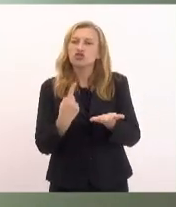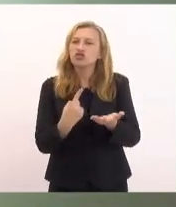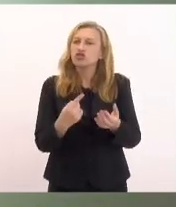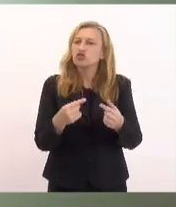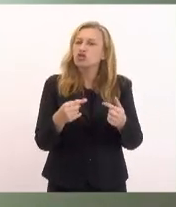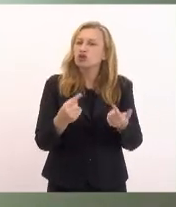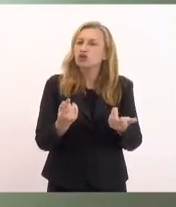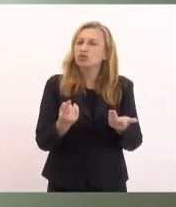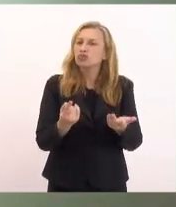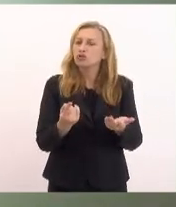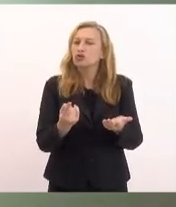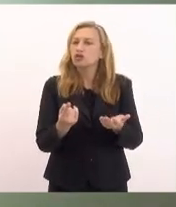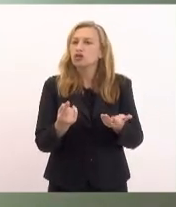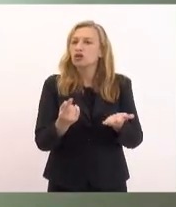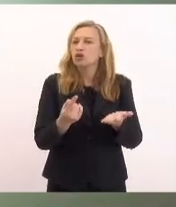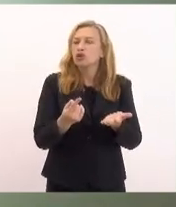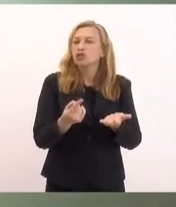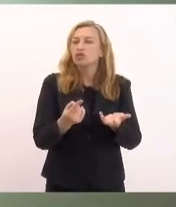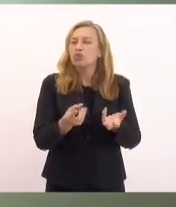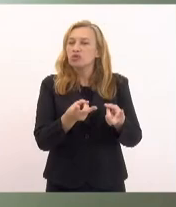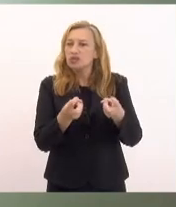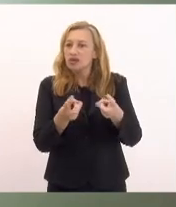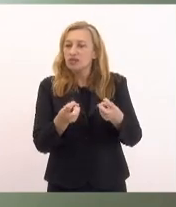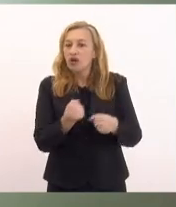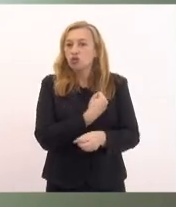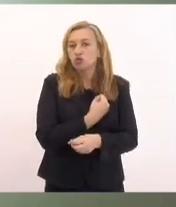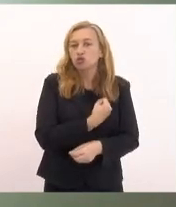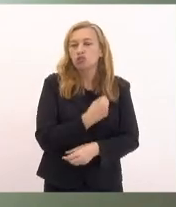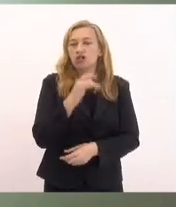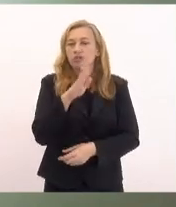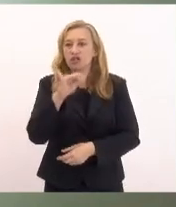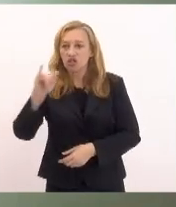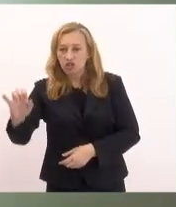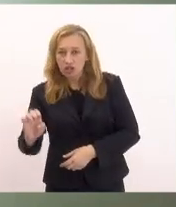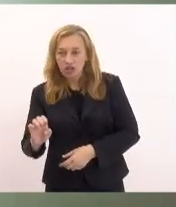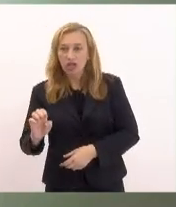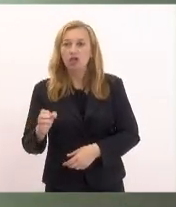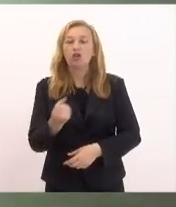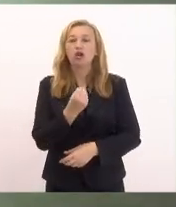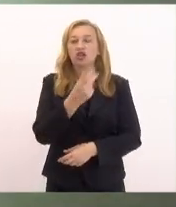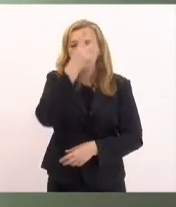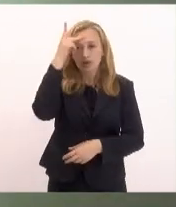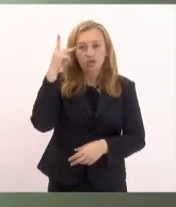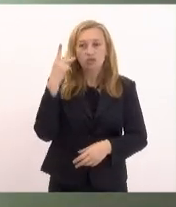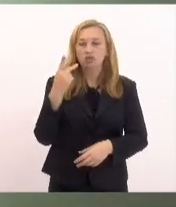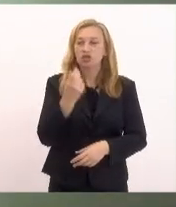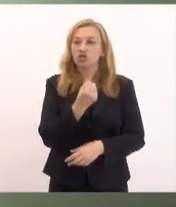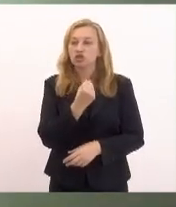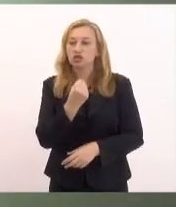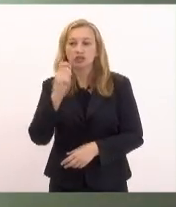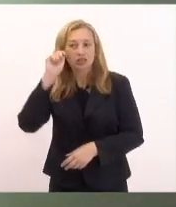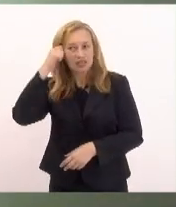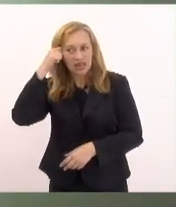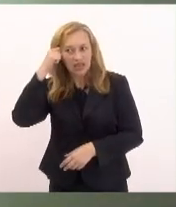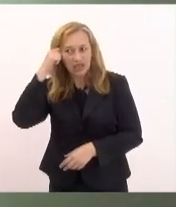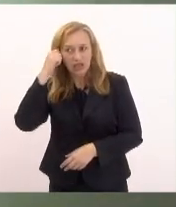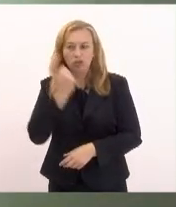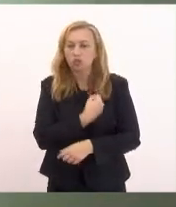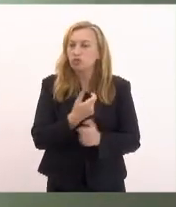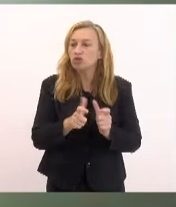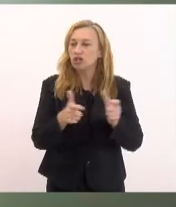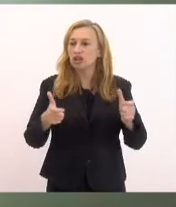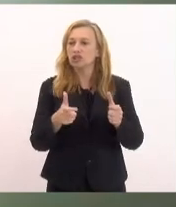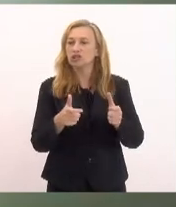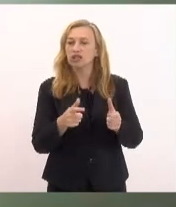do IBGE, as pessoas negras são a maior parte da população desempregada. E também é